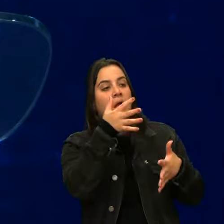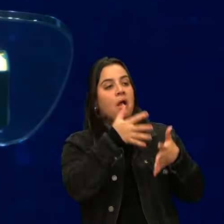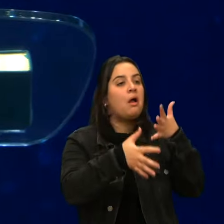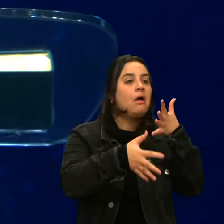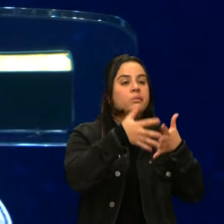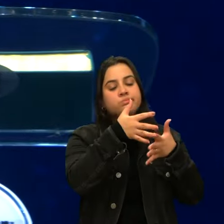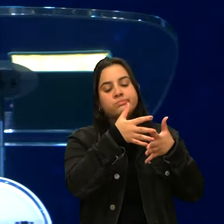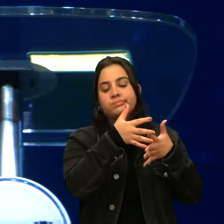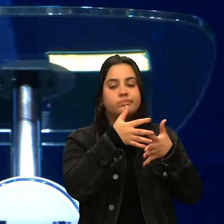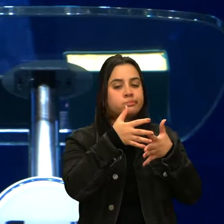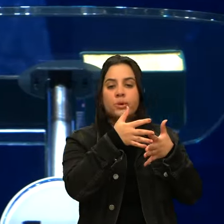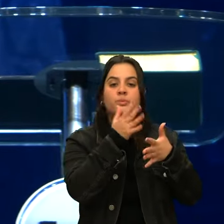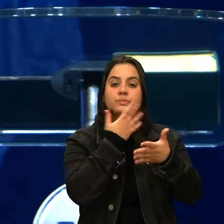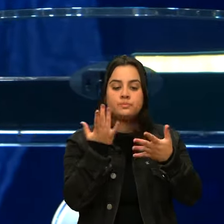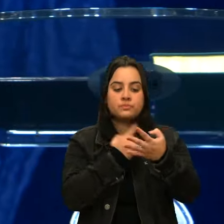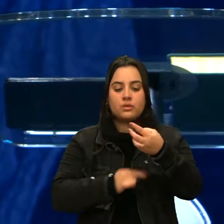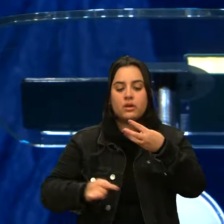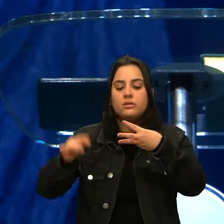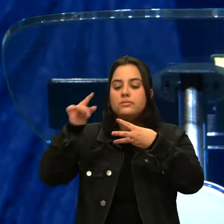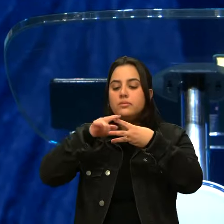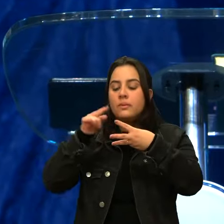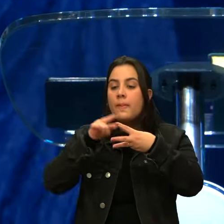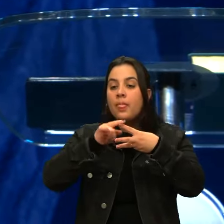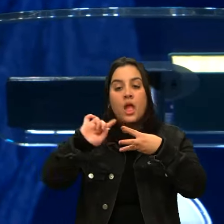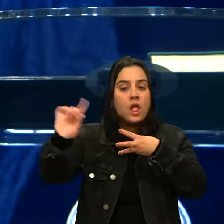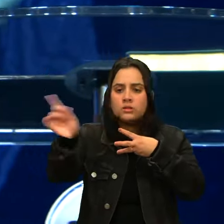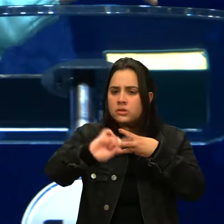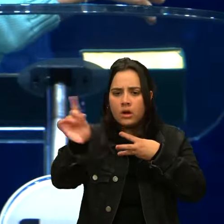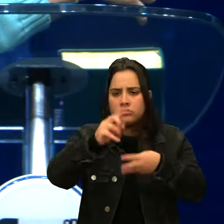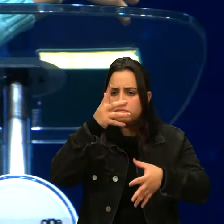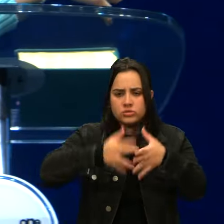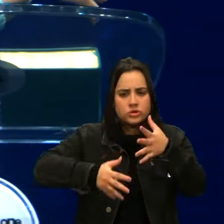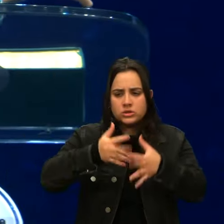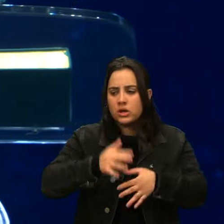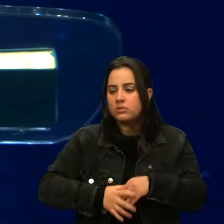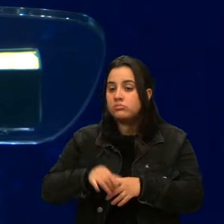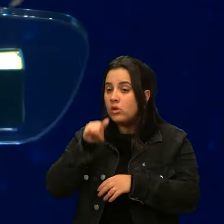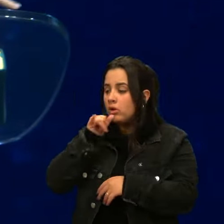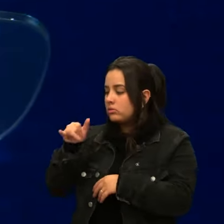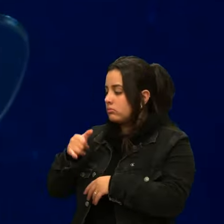é não se distraia. Olha para a pessoa do seu lado e fala, não se distraia.